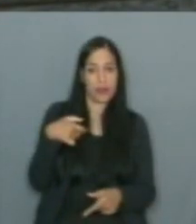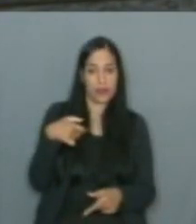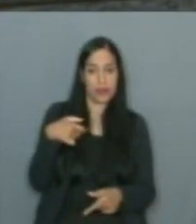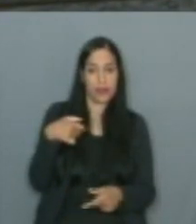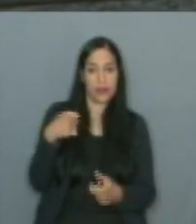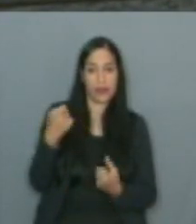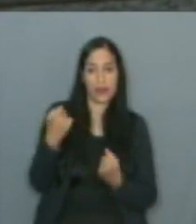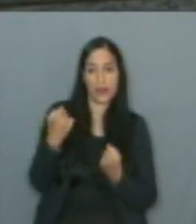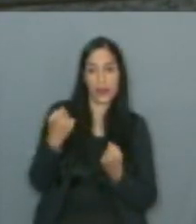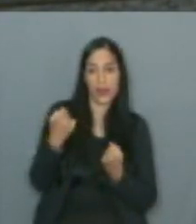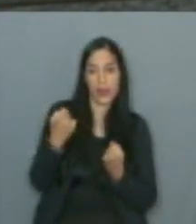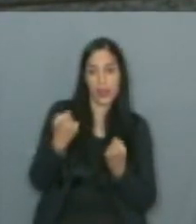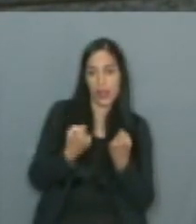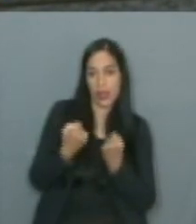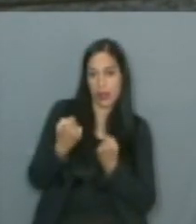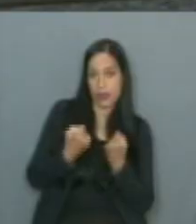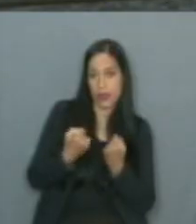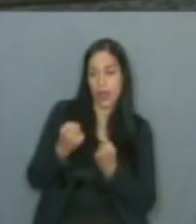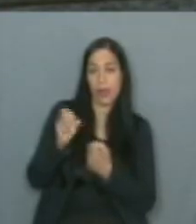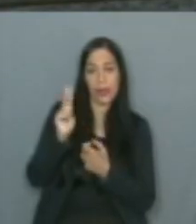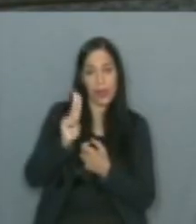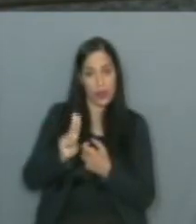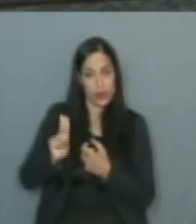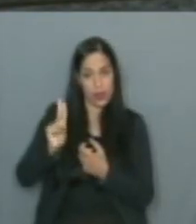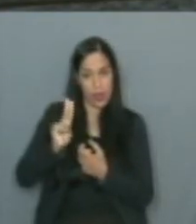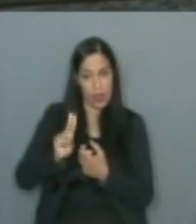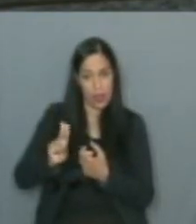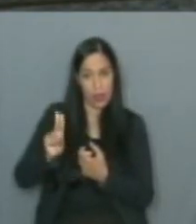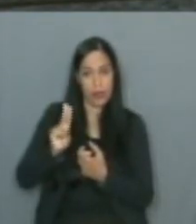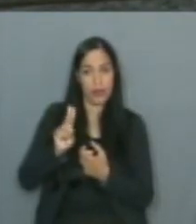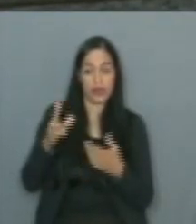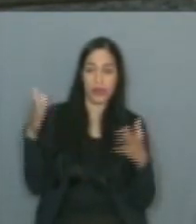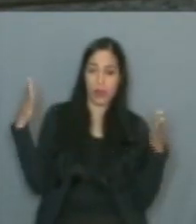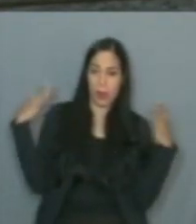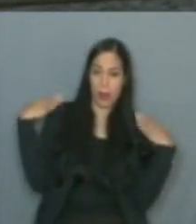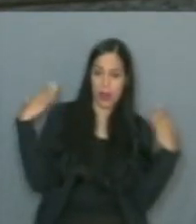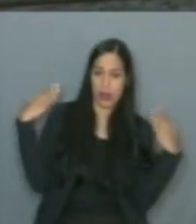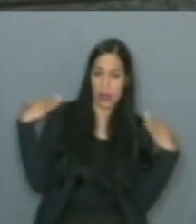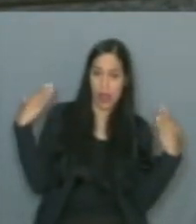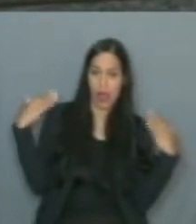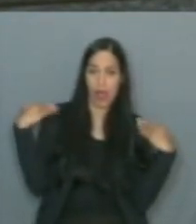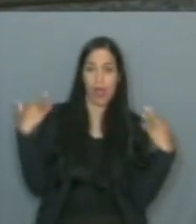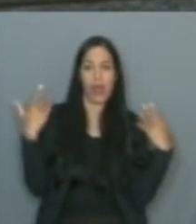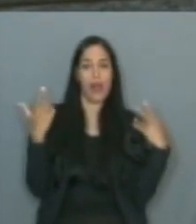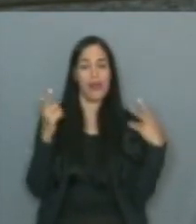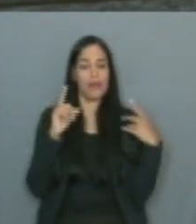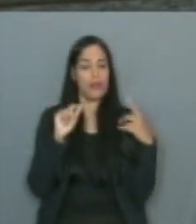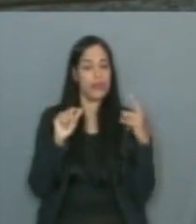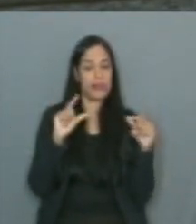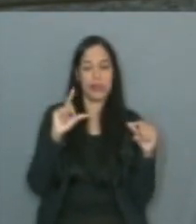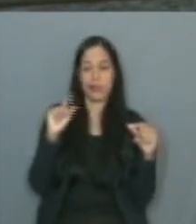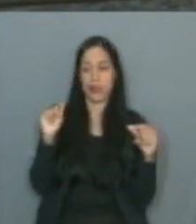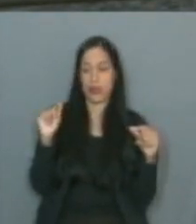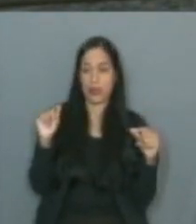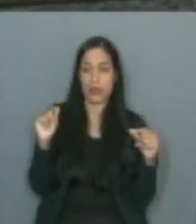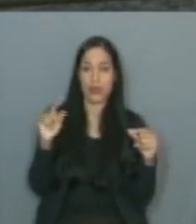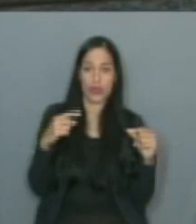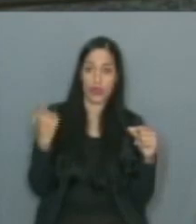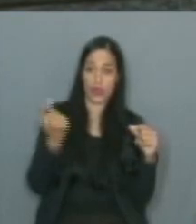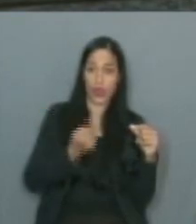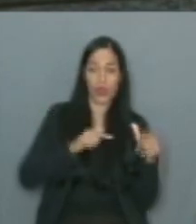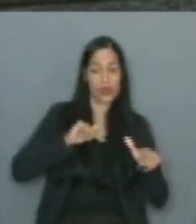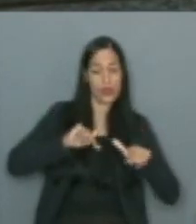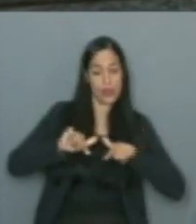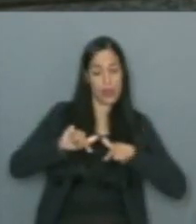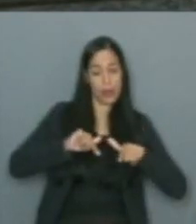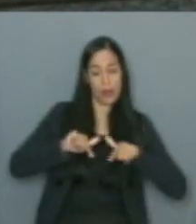trânsito para usarmos nossos carros para passear, para nos locomover para o nosso